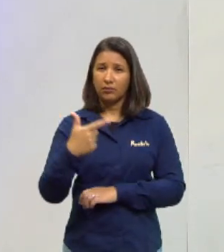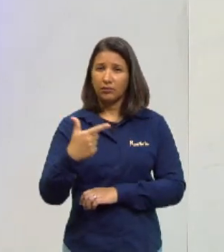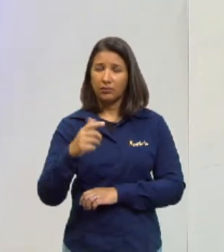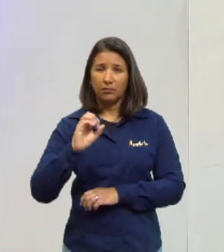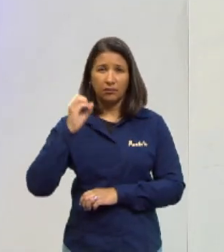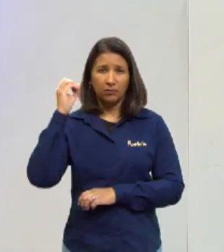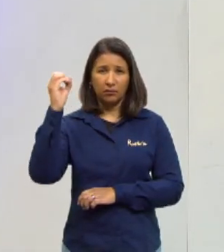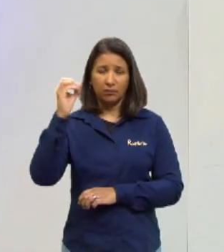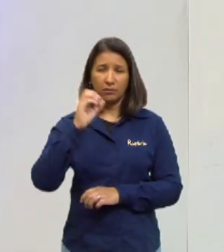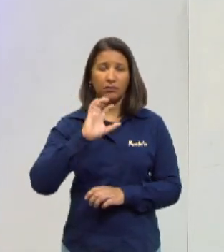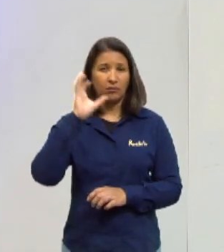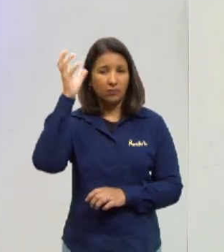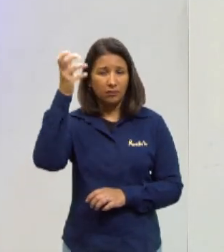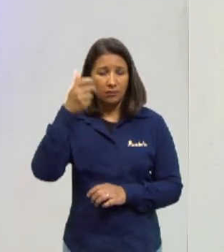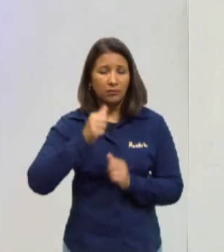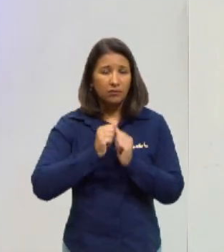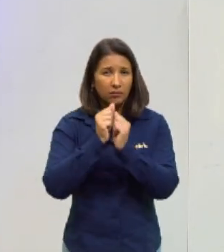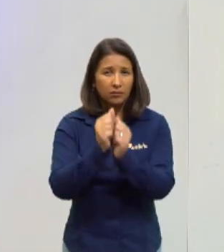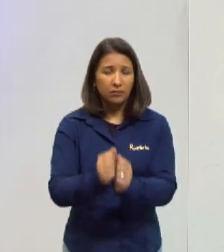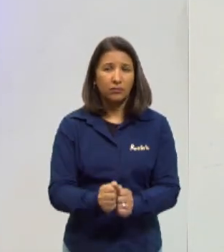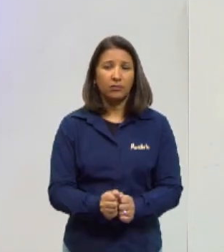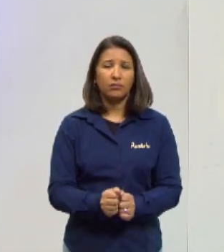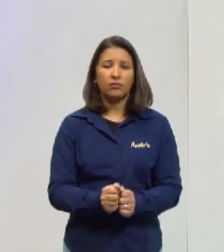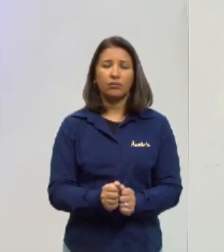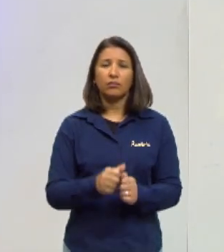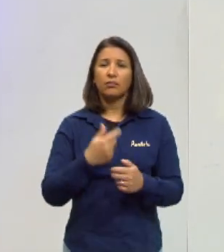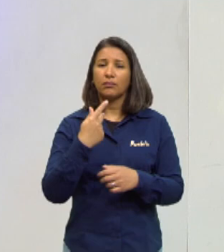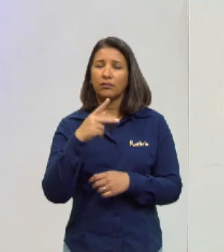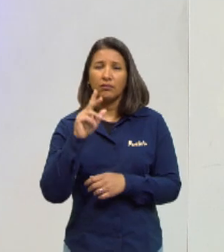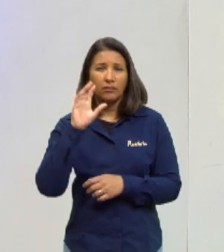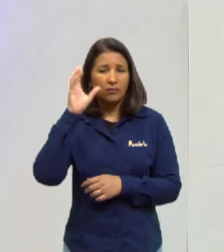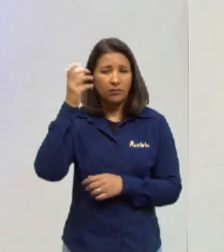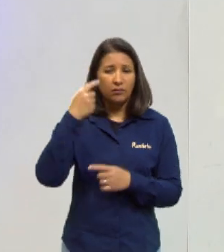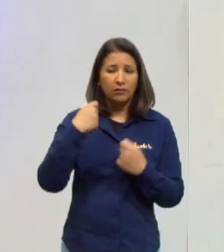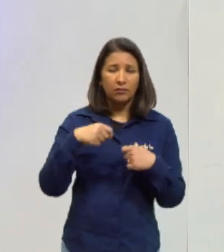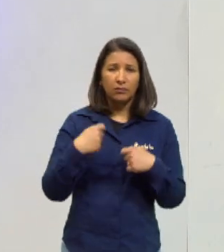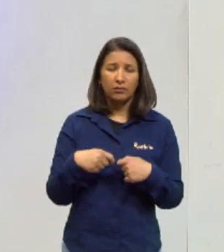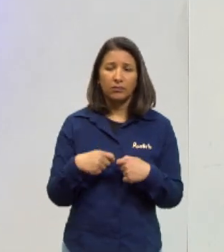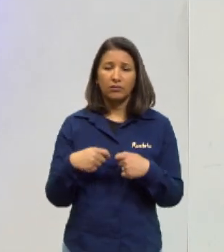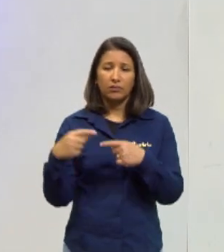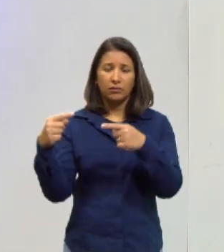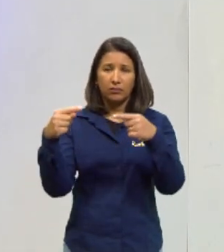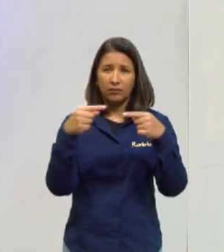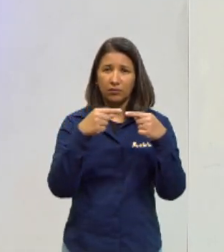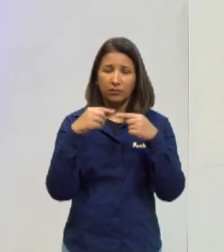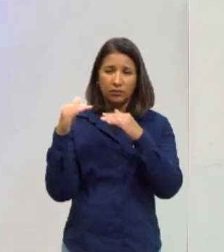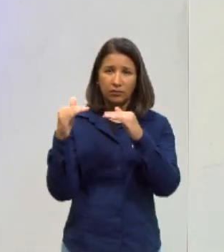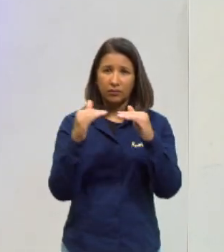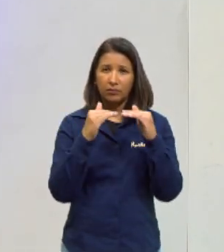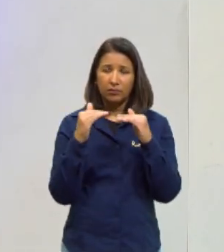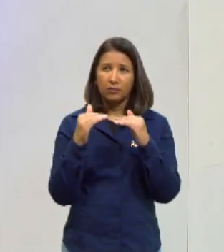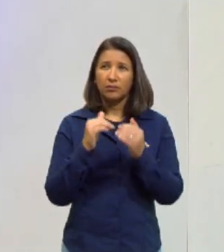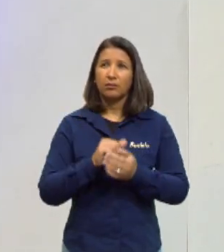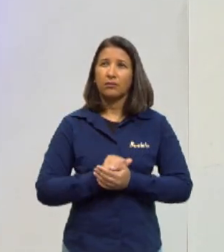vamos resolvê-la. Para resolvermos, precisamos igualar essa equação a zero. Então, vamos lá.